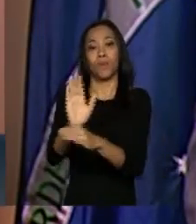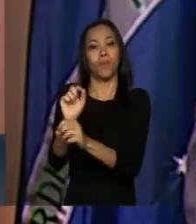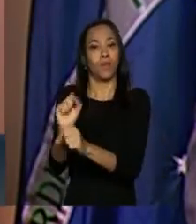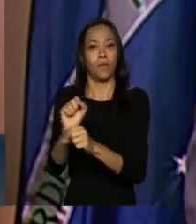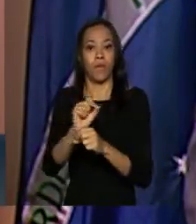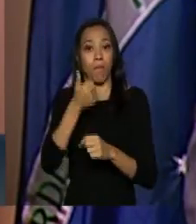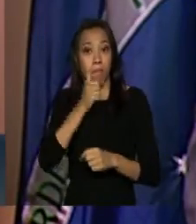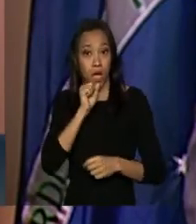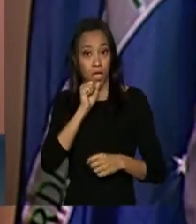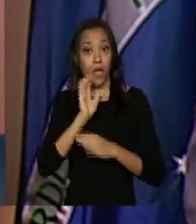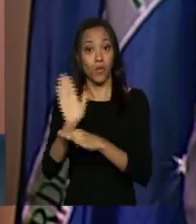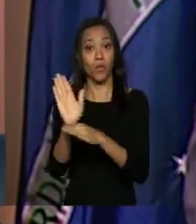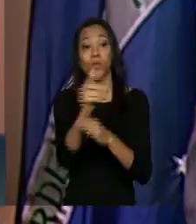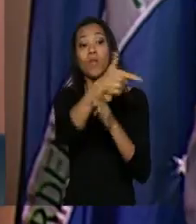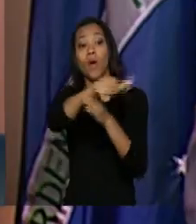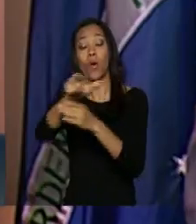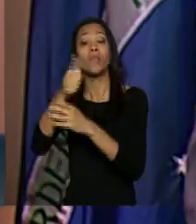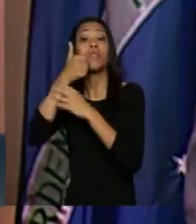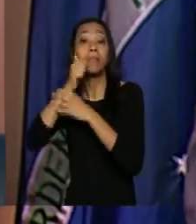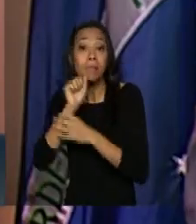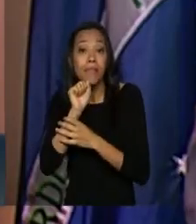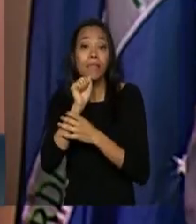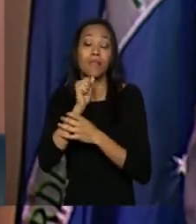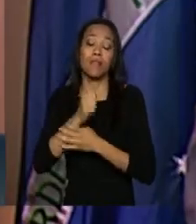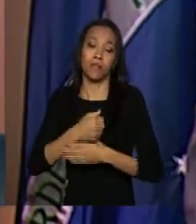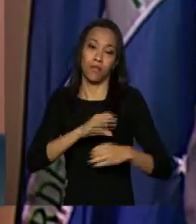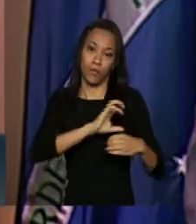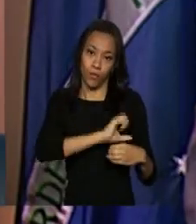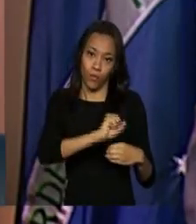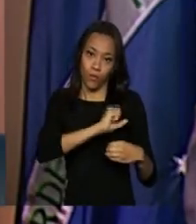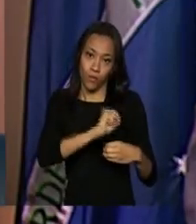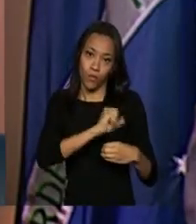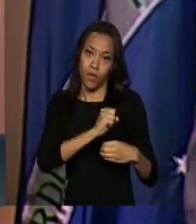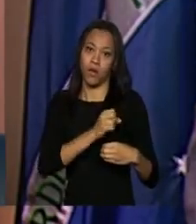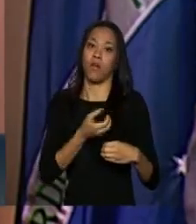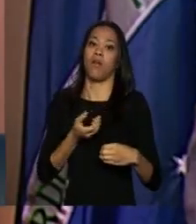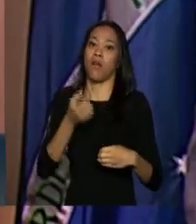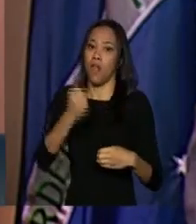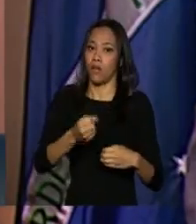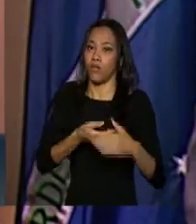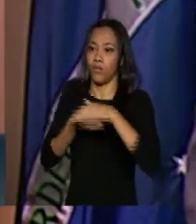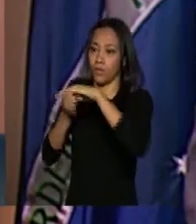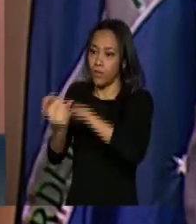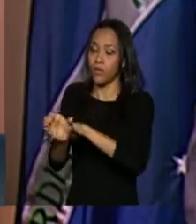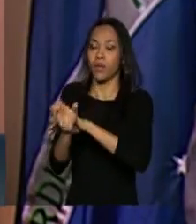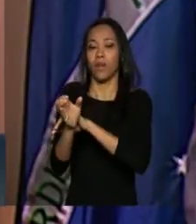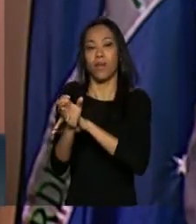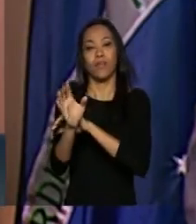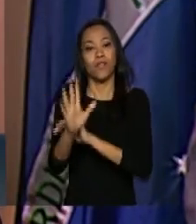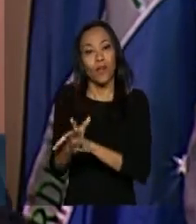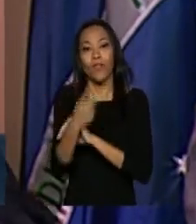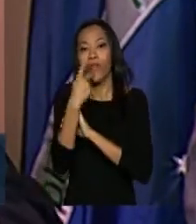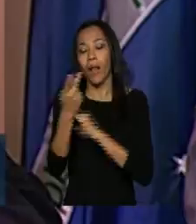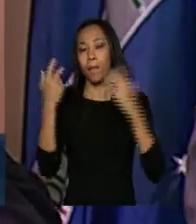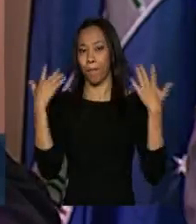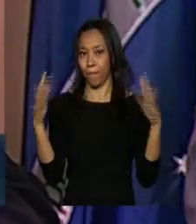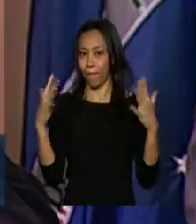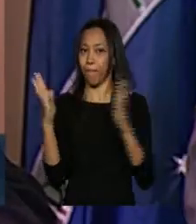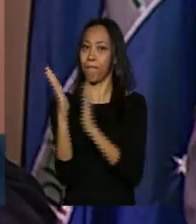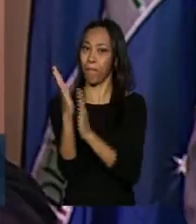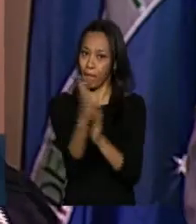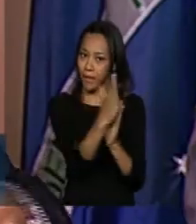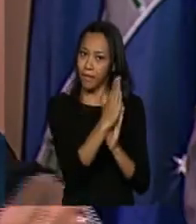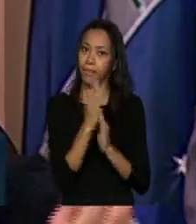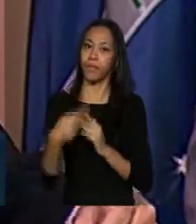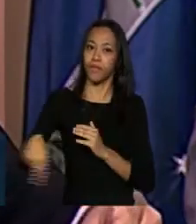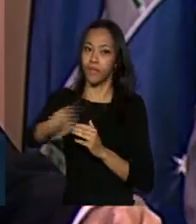leite. Então, as palavras basicamente são parabéns e muito obrigado. Muito obrigado